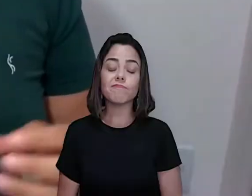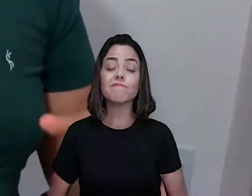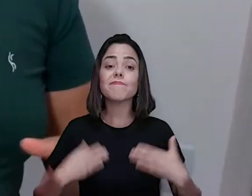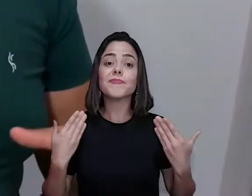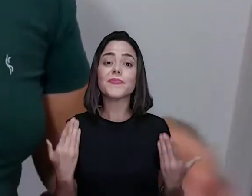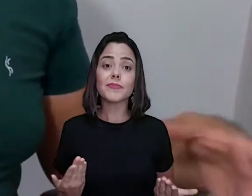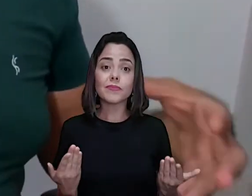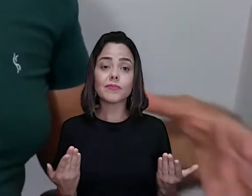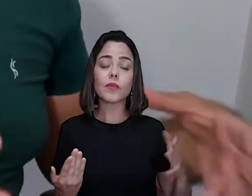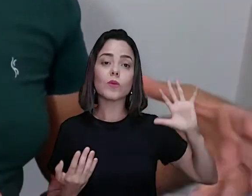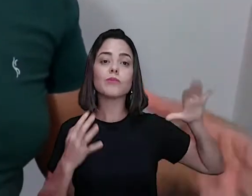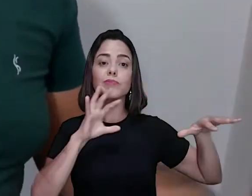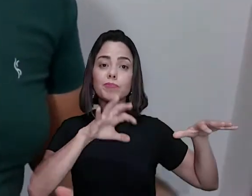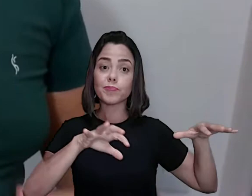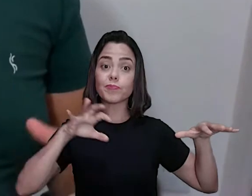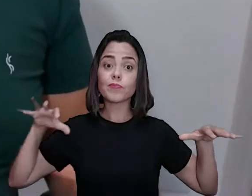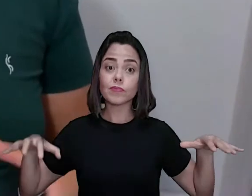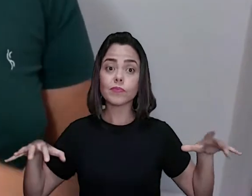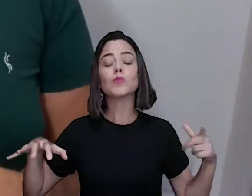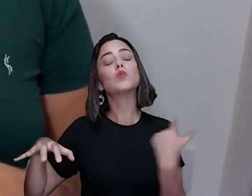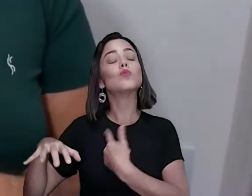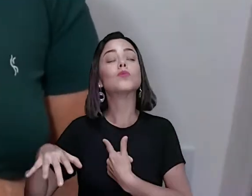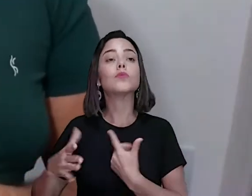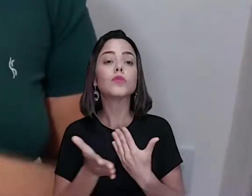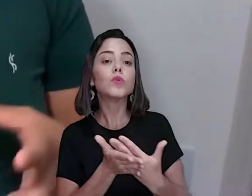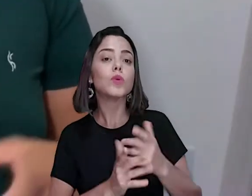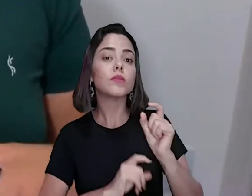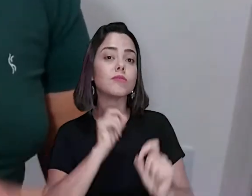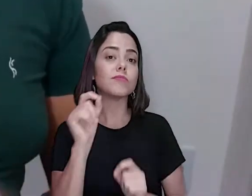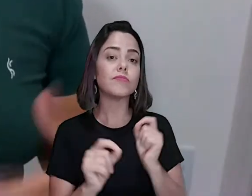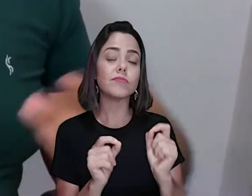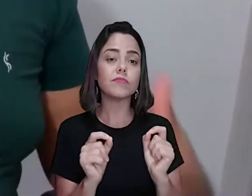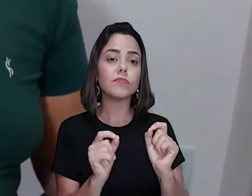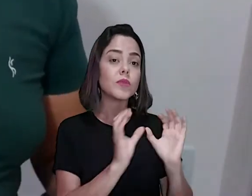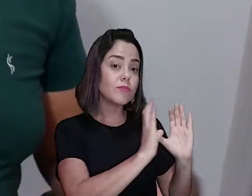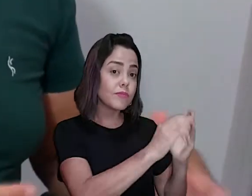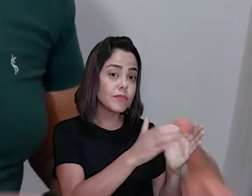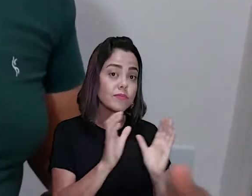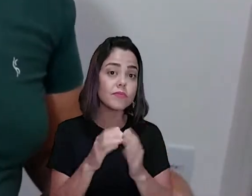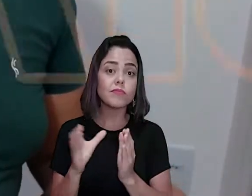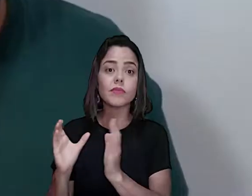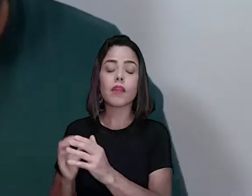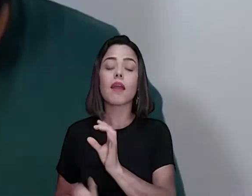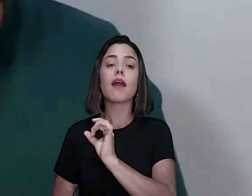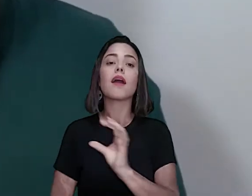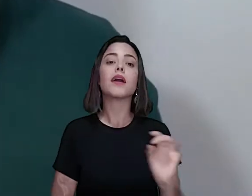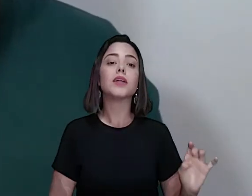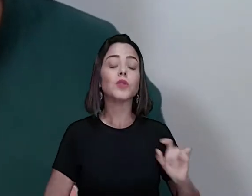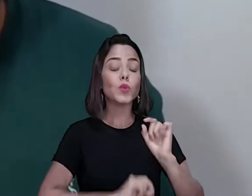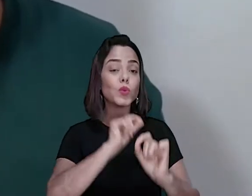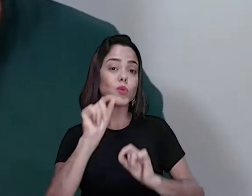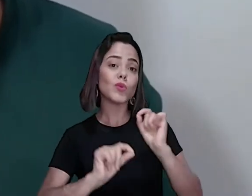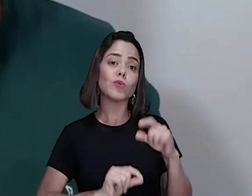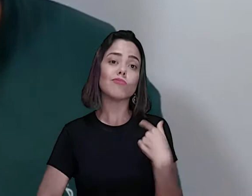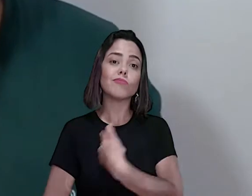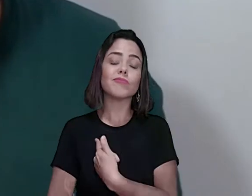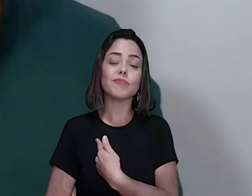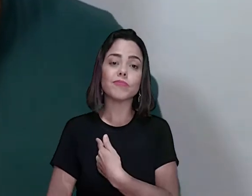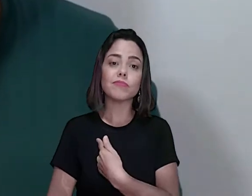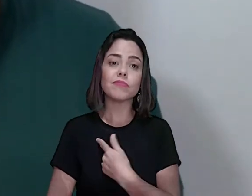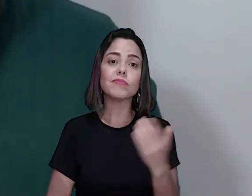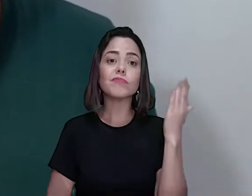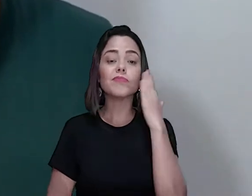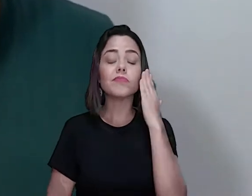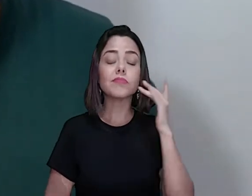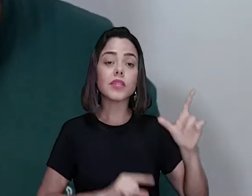Então, feita essa diferenciação, a gente vai partir agora para as características de cada um que fazem com que a gente tenha